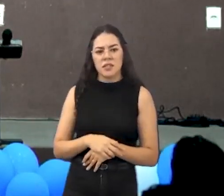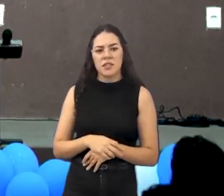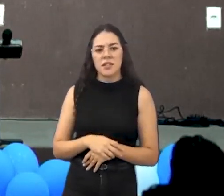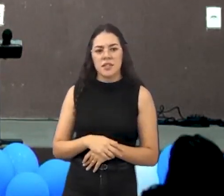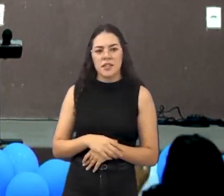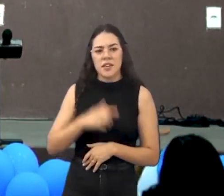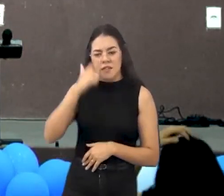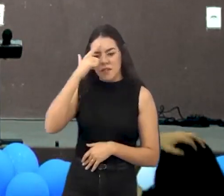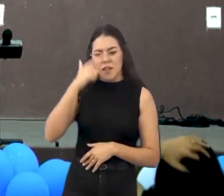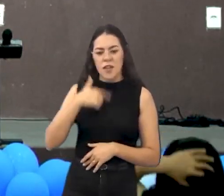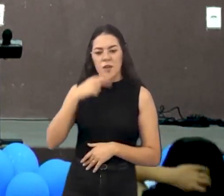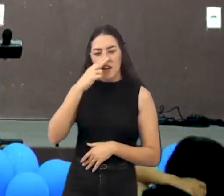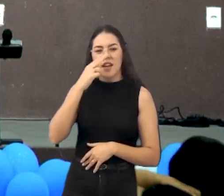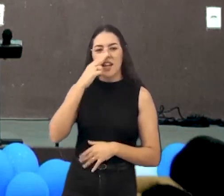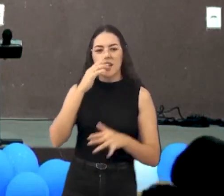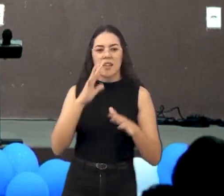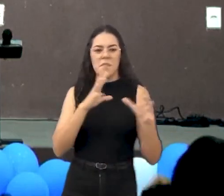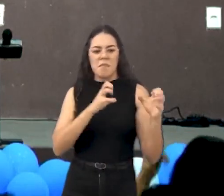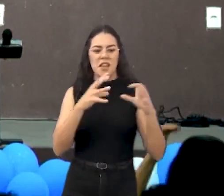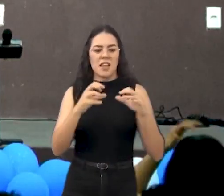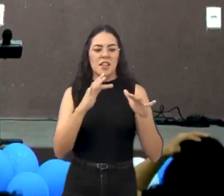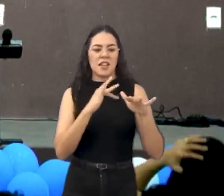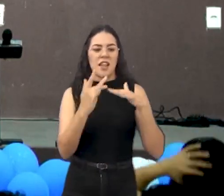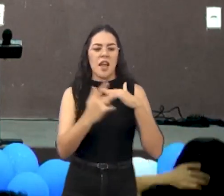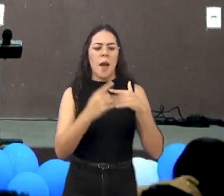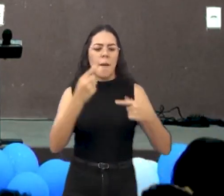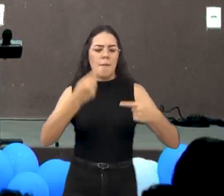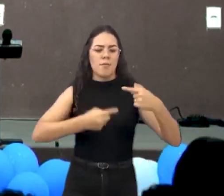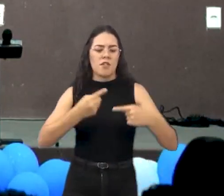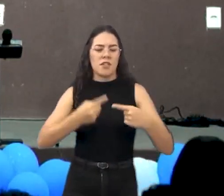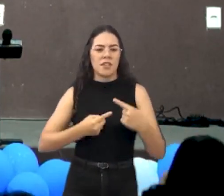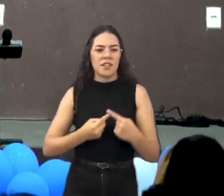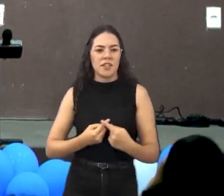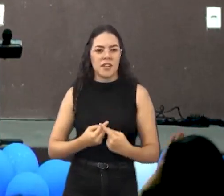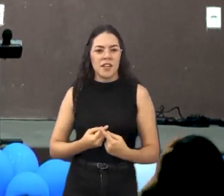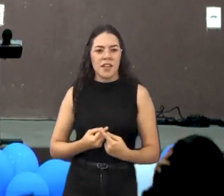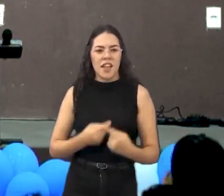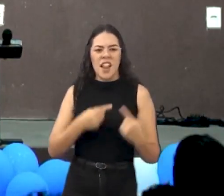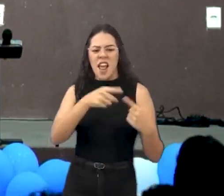com isso. E brigando por política. Bicho pilantra, safado,